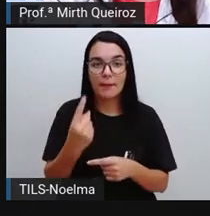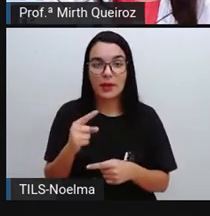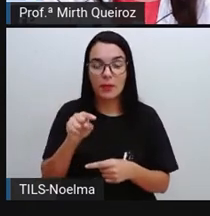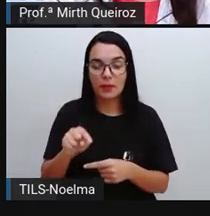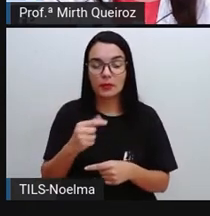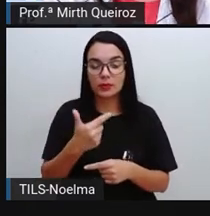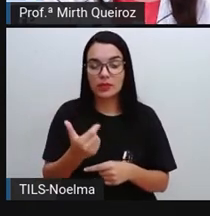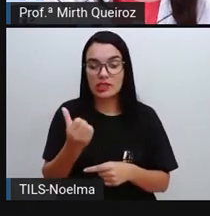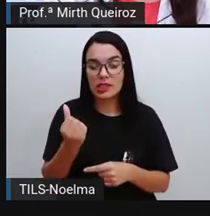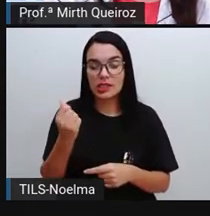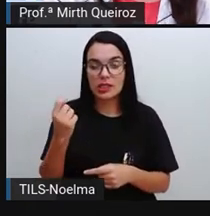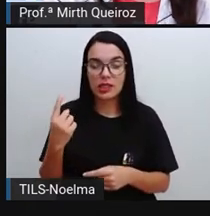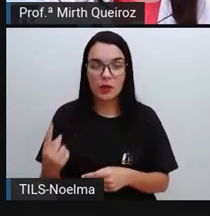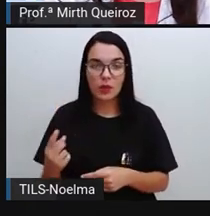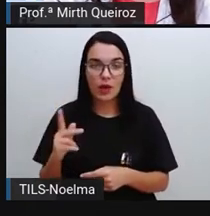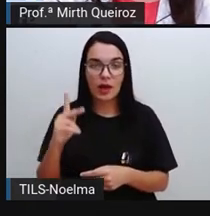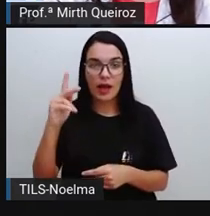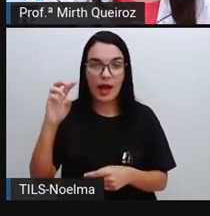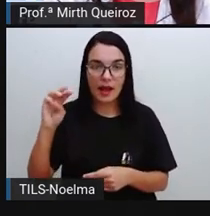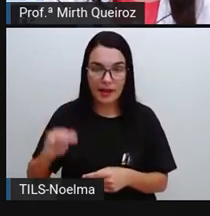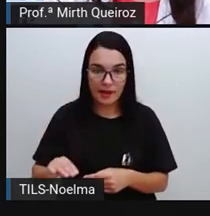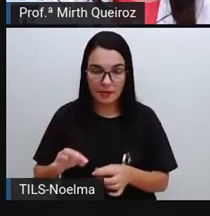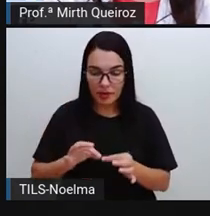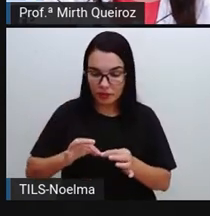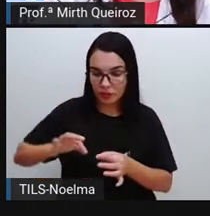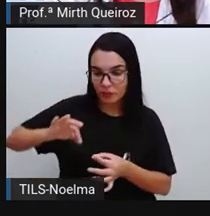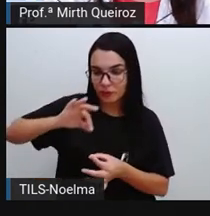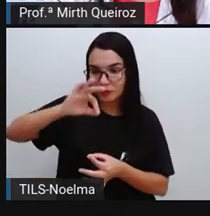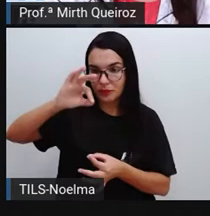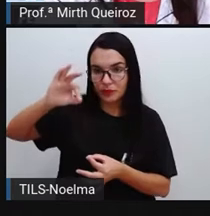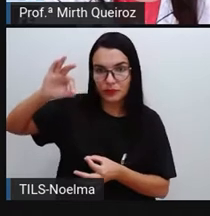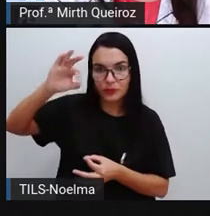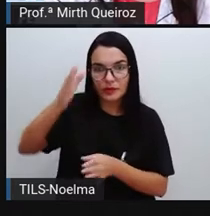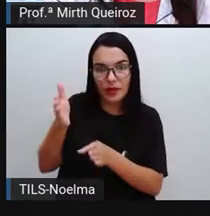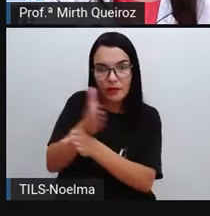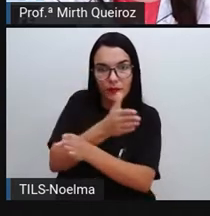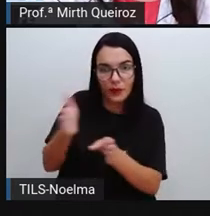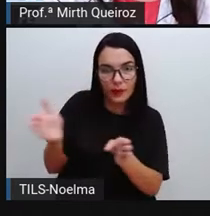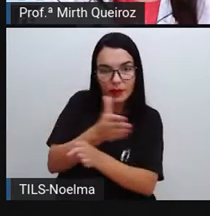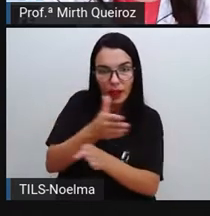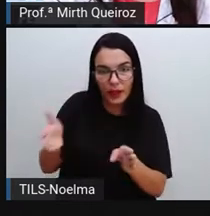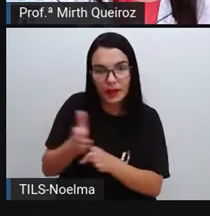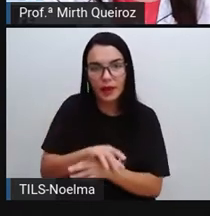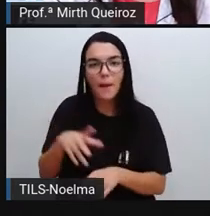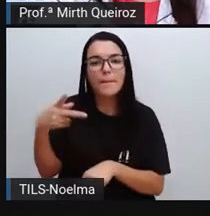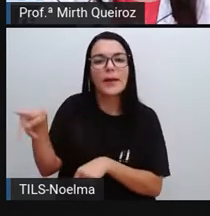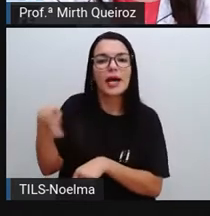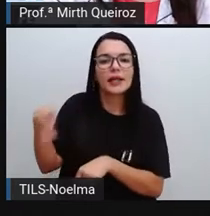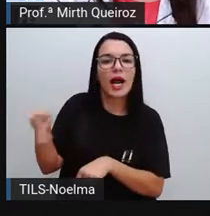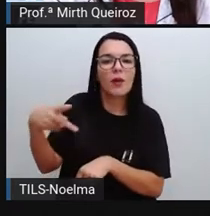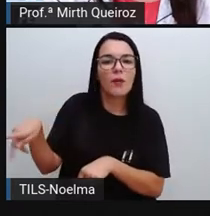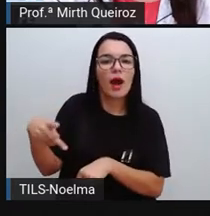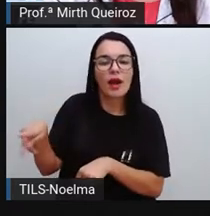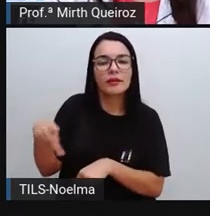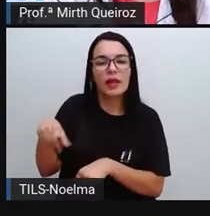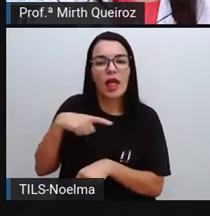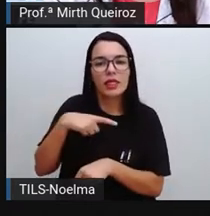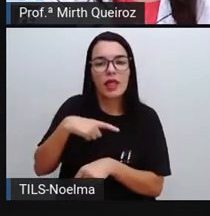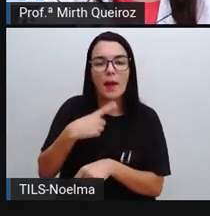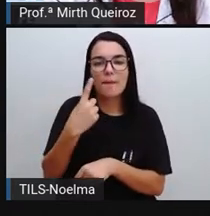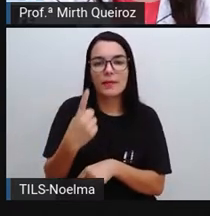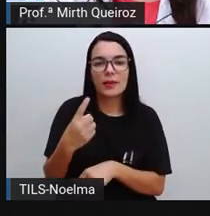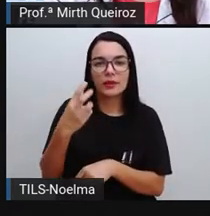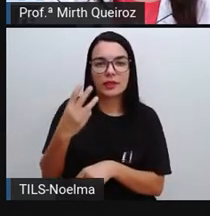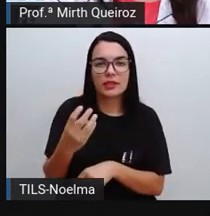1.261 quilômetros, né? O Brasil faz fronteira aí com a Argentina. Paraguai, em